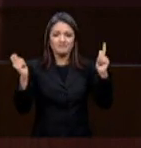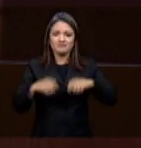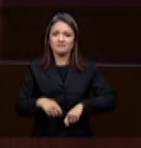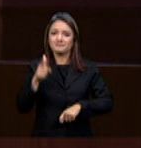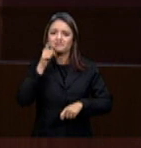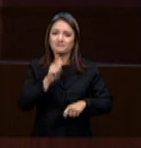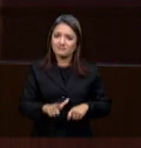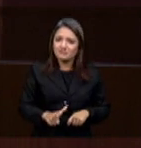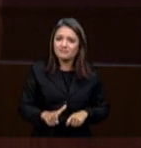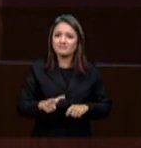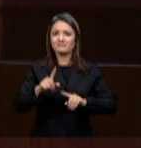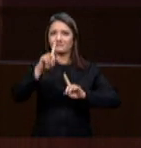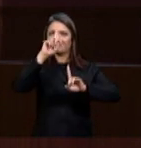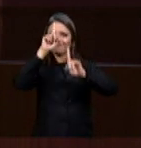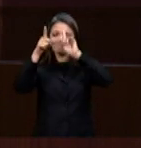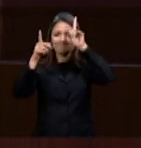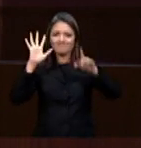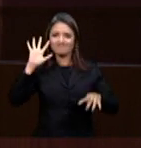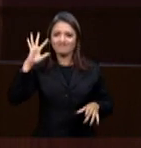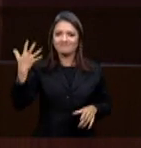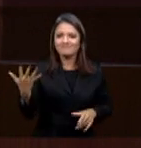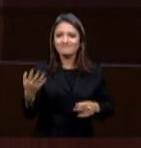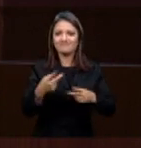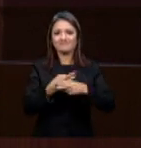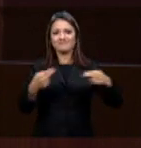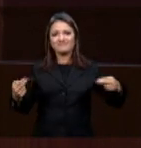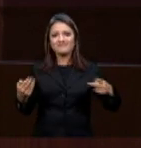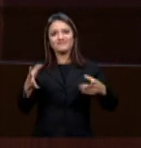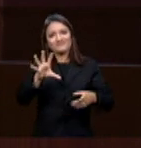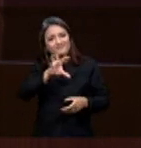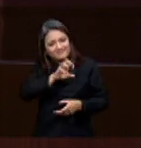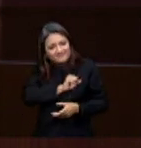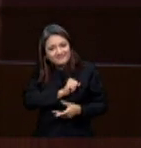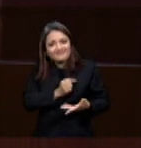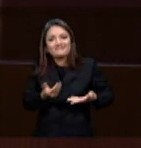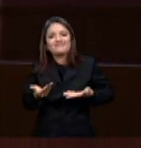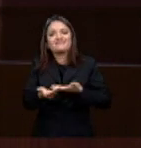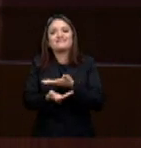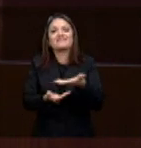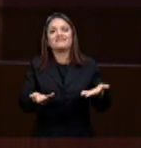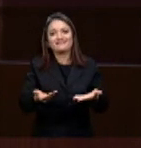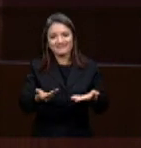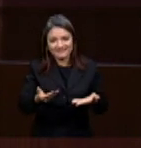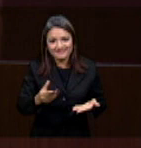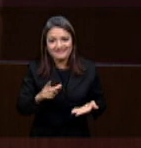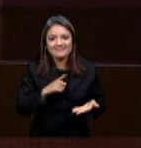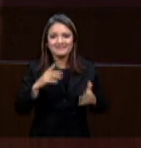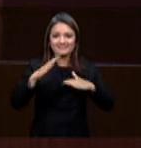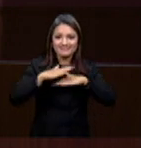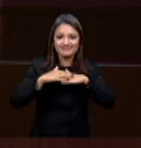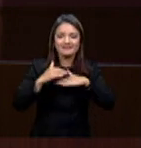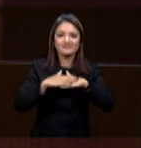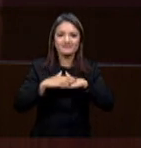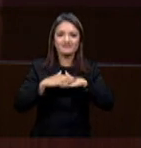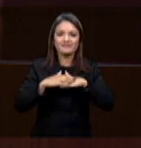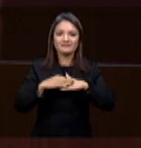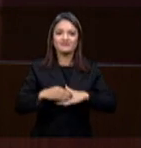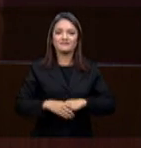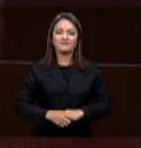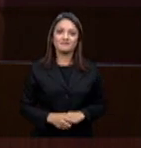de soluções criativas solidárias amorosas generosa s'